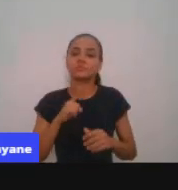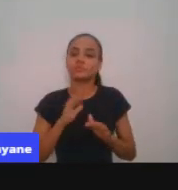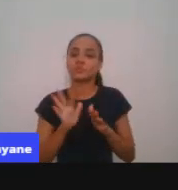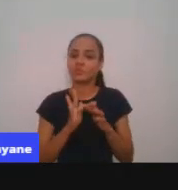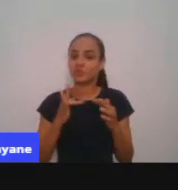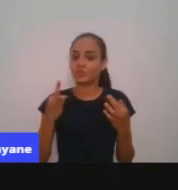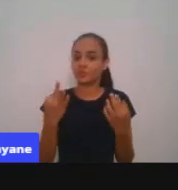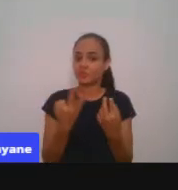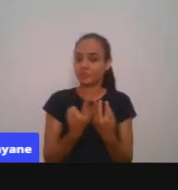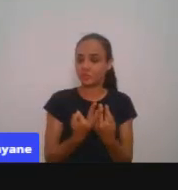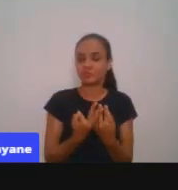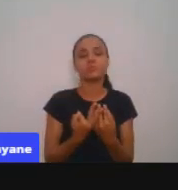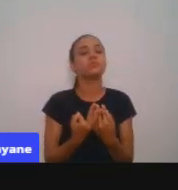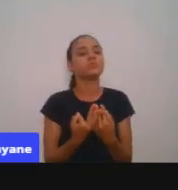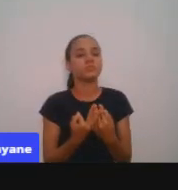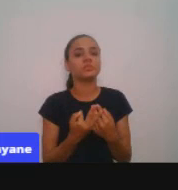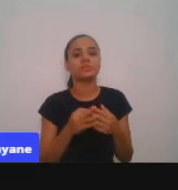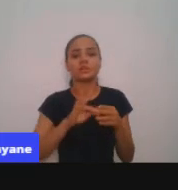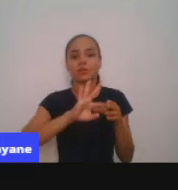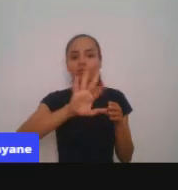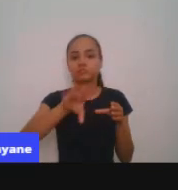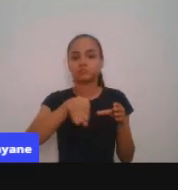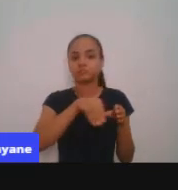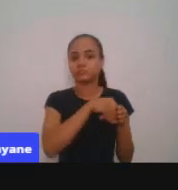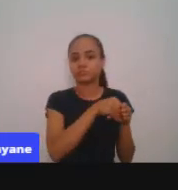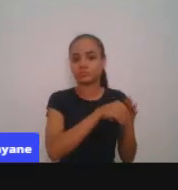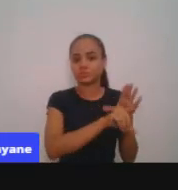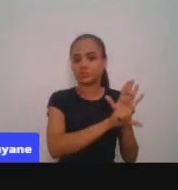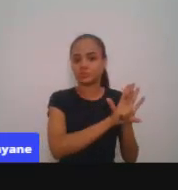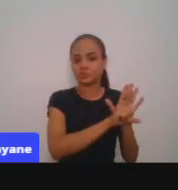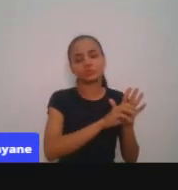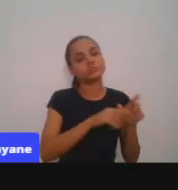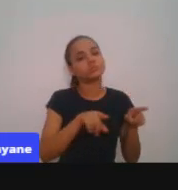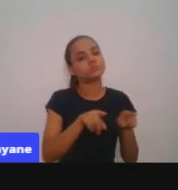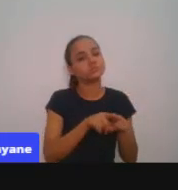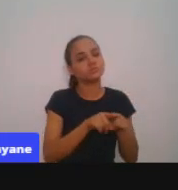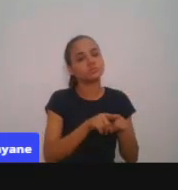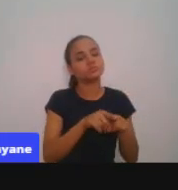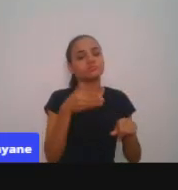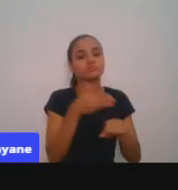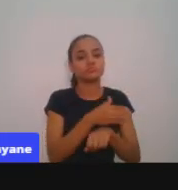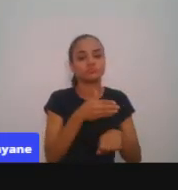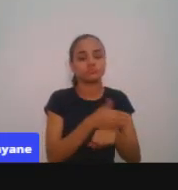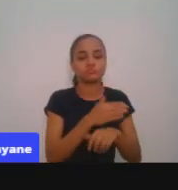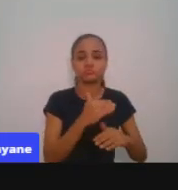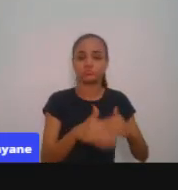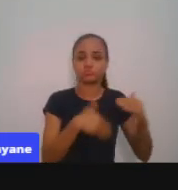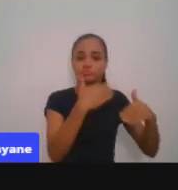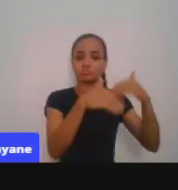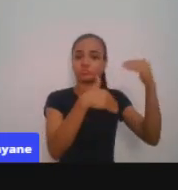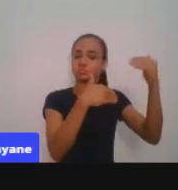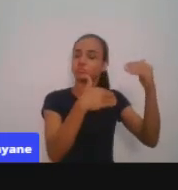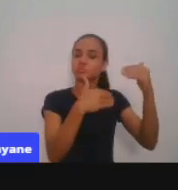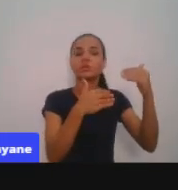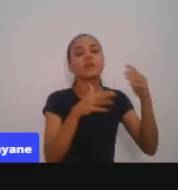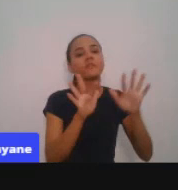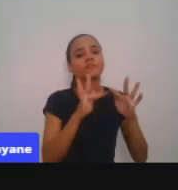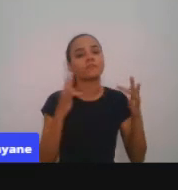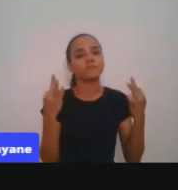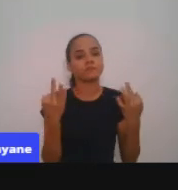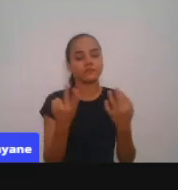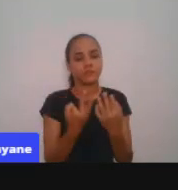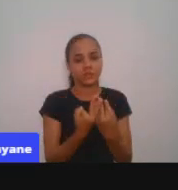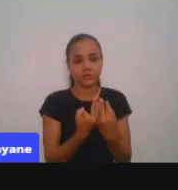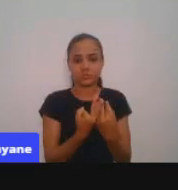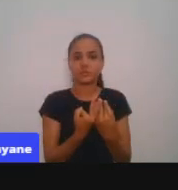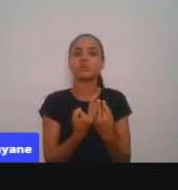nesse contexto legislativo também, como participante desse processo. A família complementando a ação